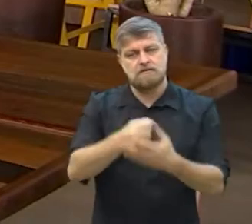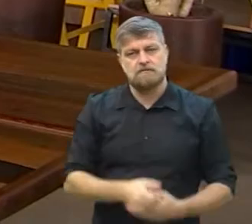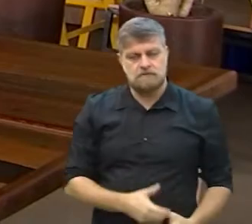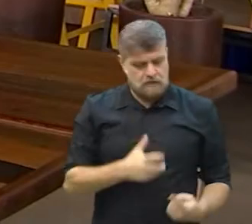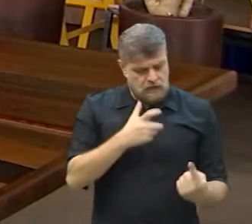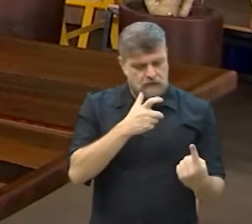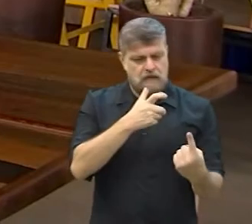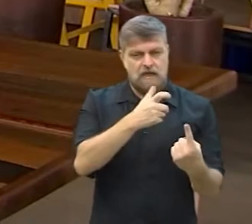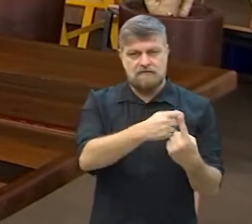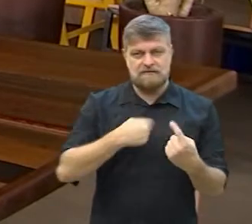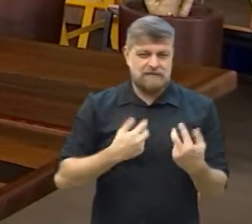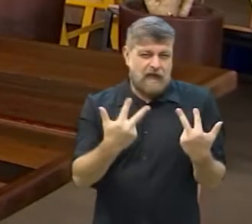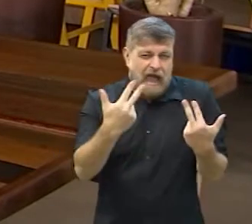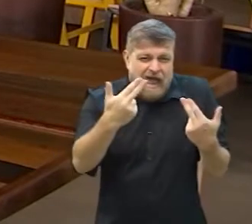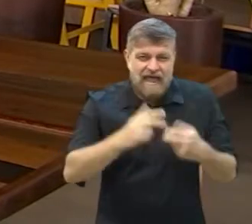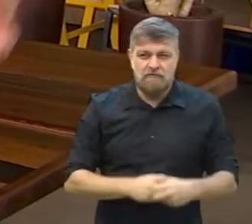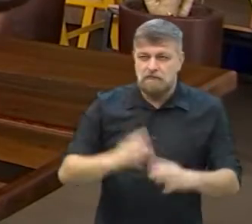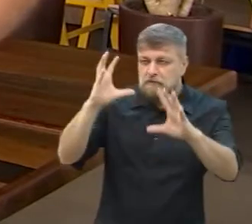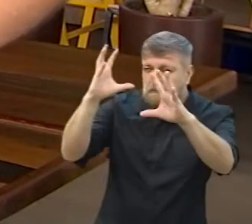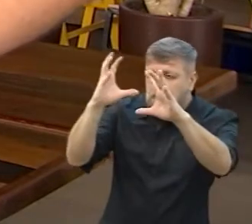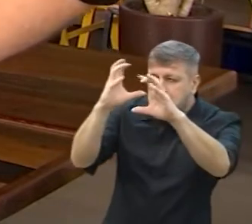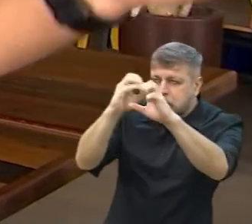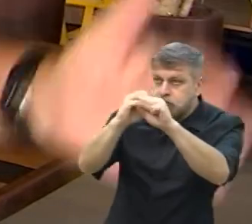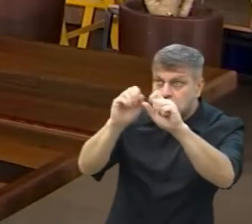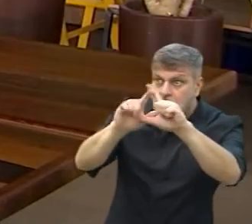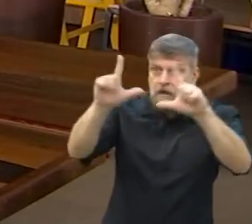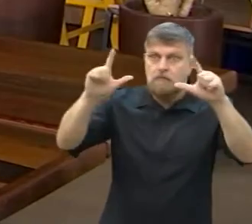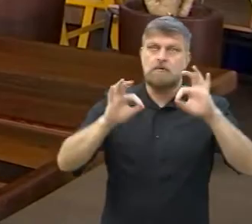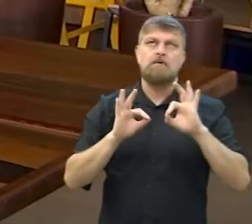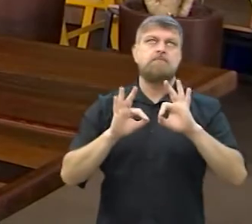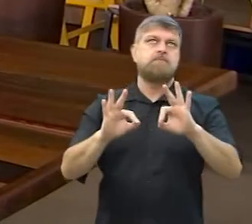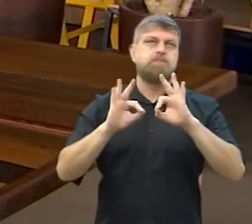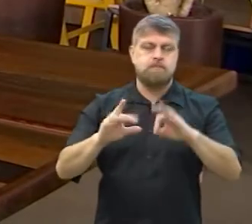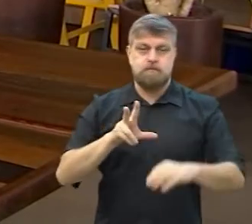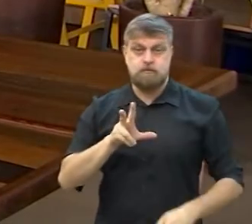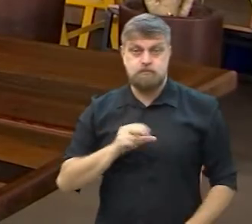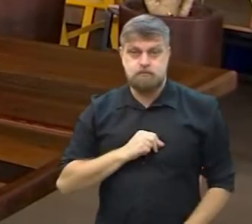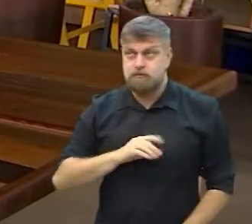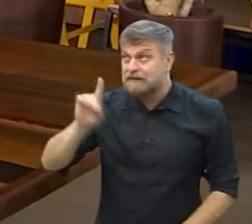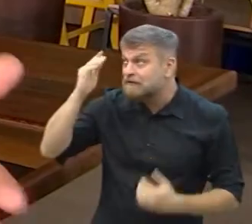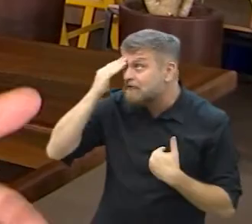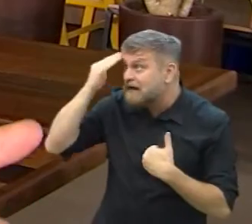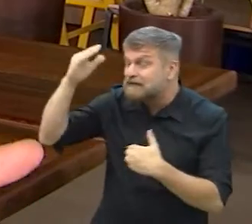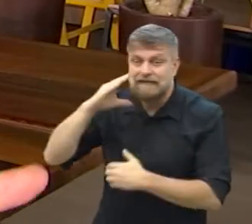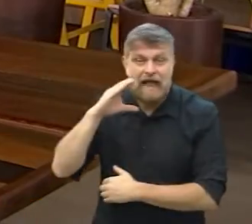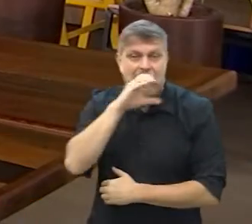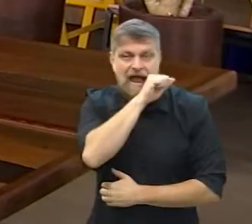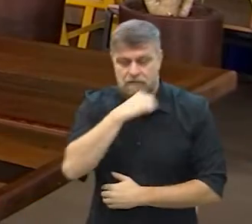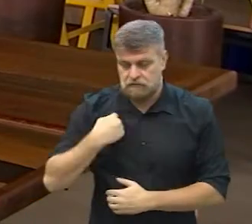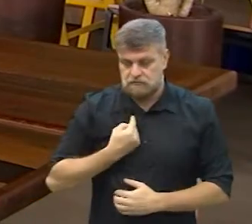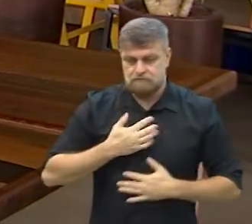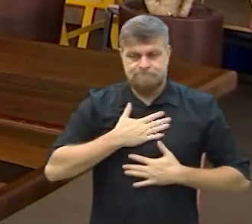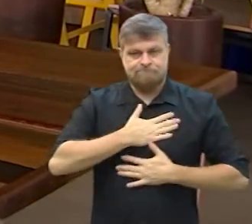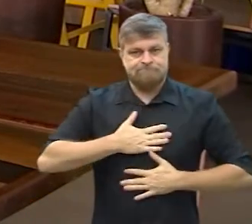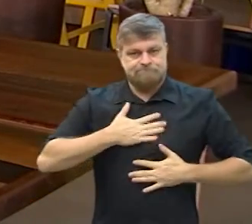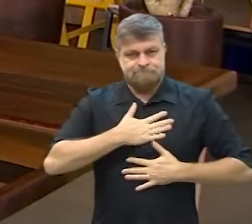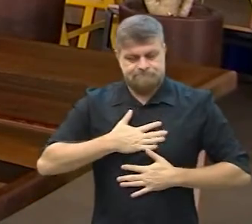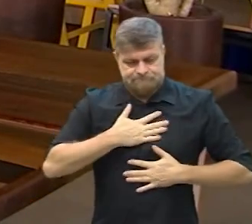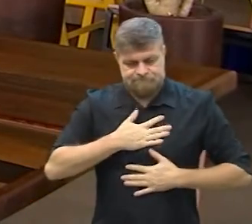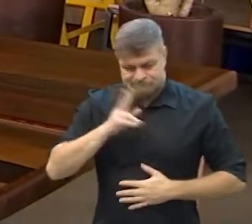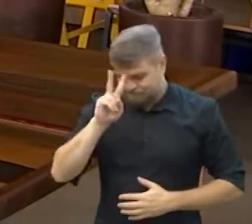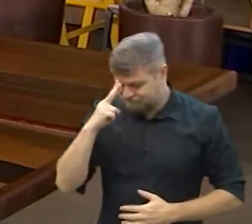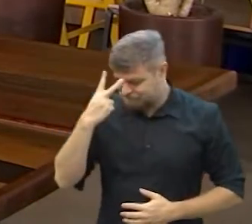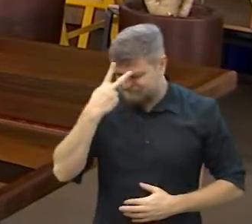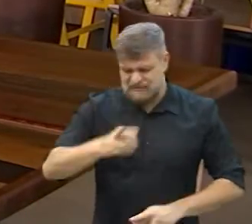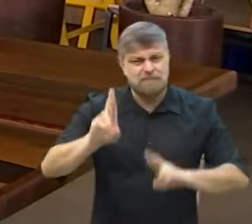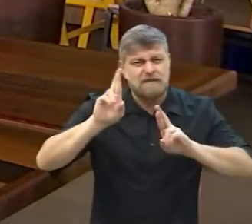a vacina é aquela luz no final do túnel e que, graças a Deus, está bem breve, vai trazer um ânimo,